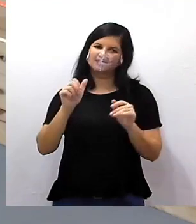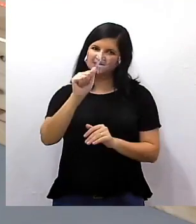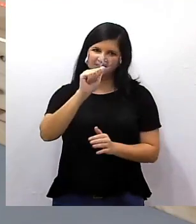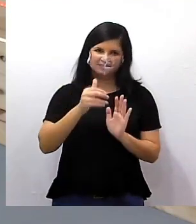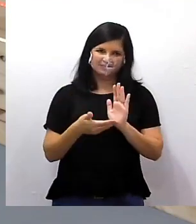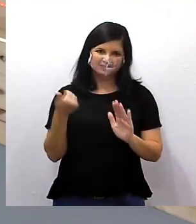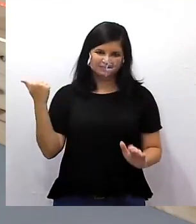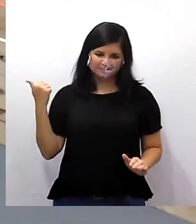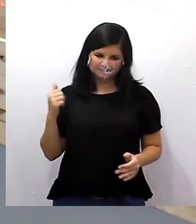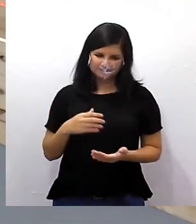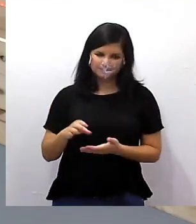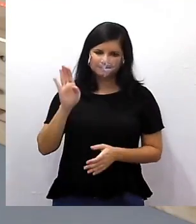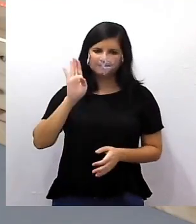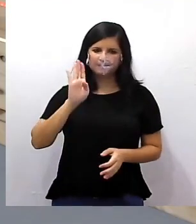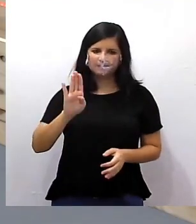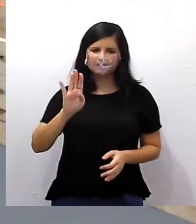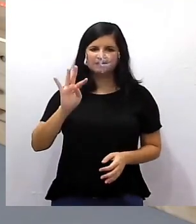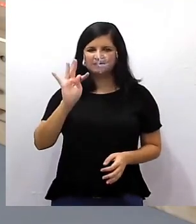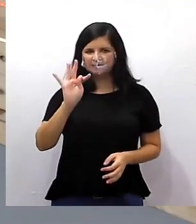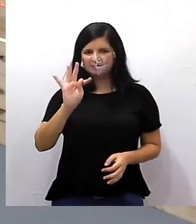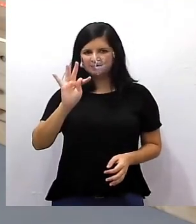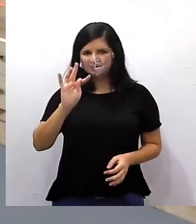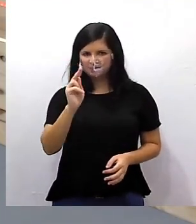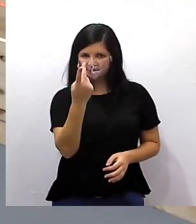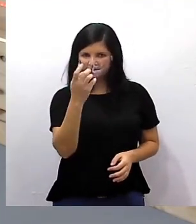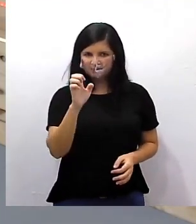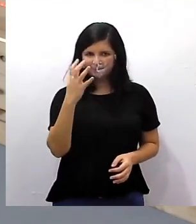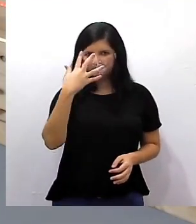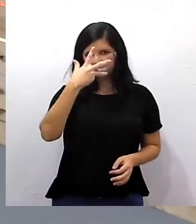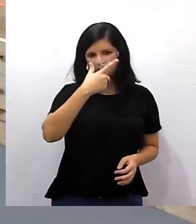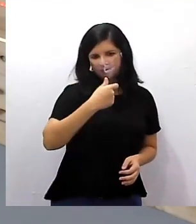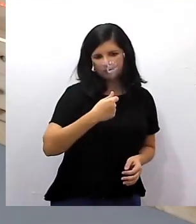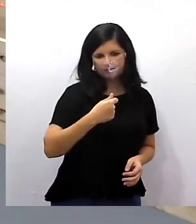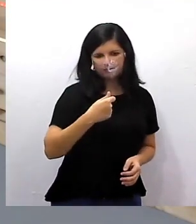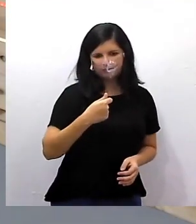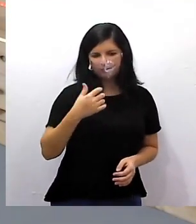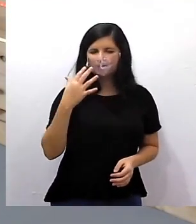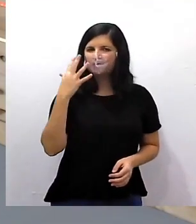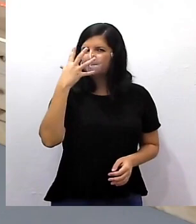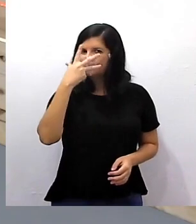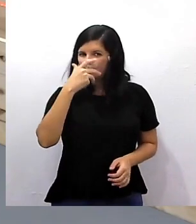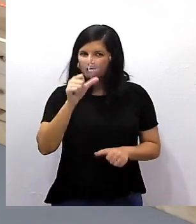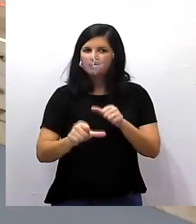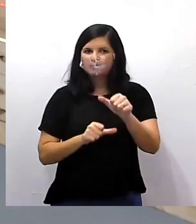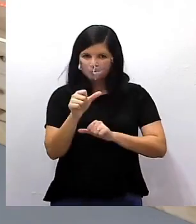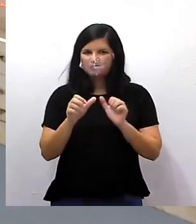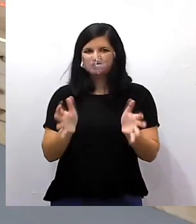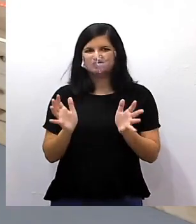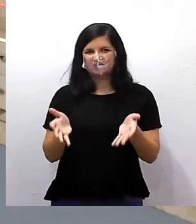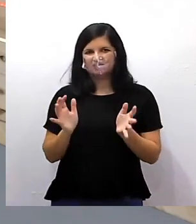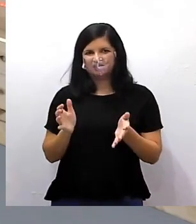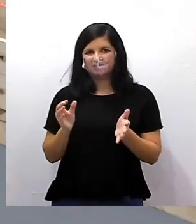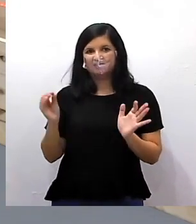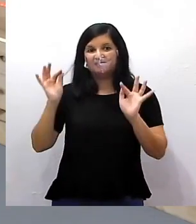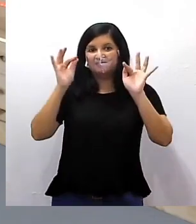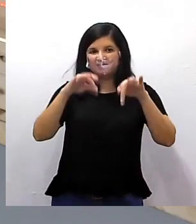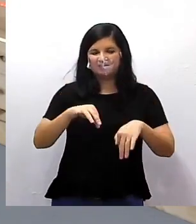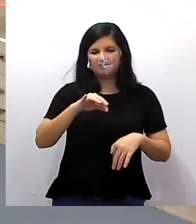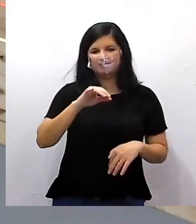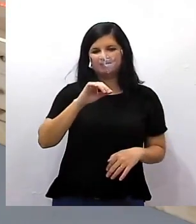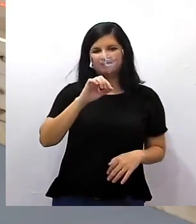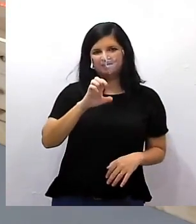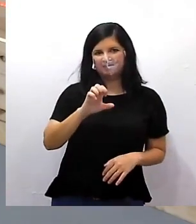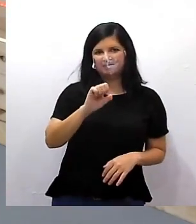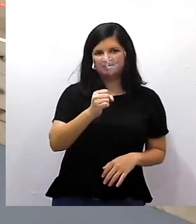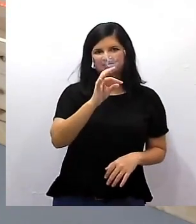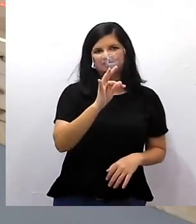A. Na letra B tem lá, the beautifulest. Opa, observa o beautiful, ele foi alterado. A gente colocou a terminação ST, isso não pode